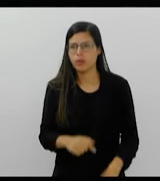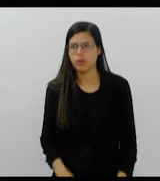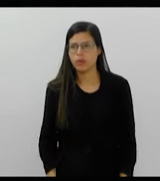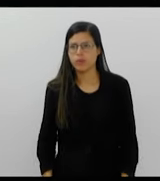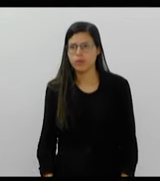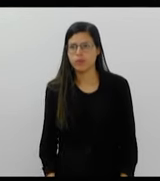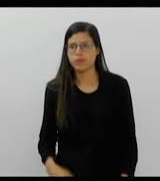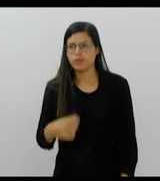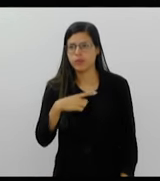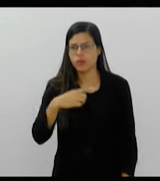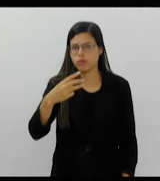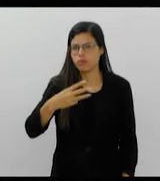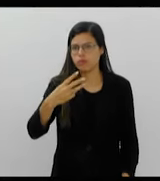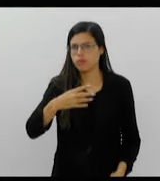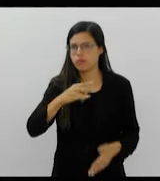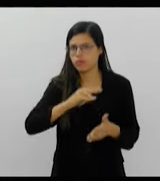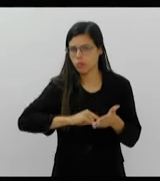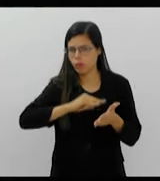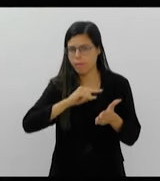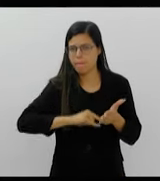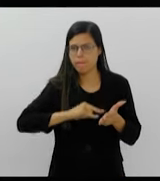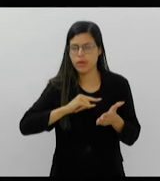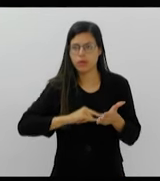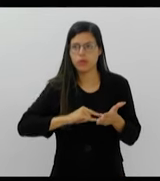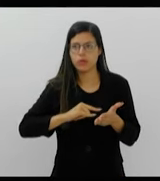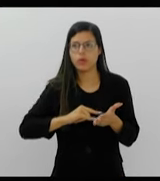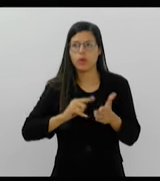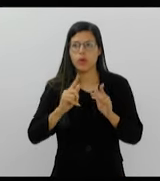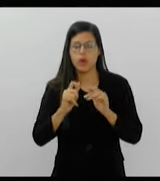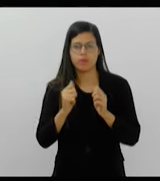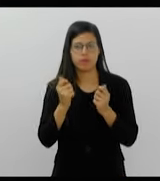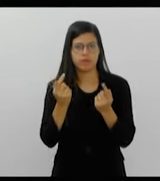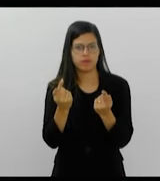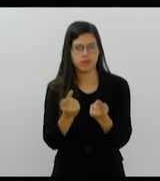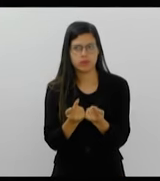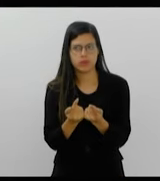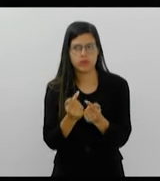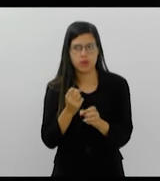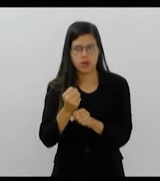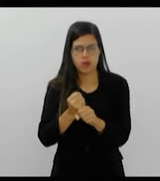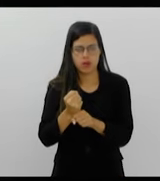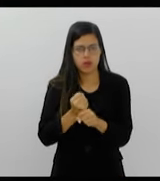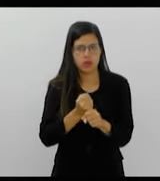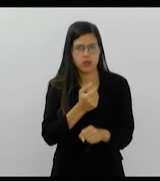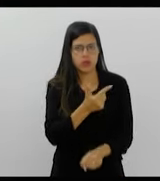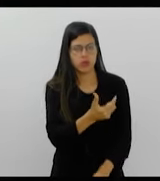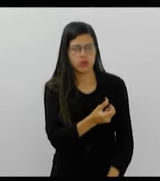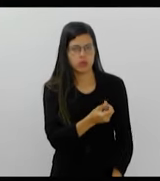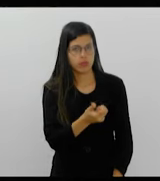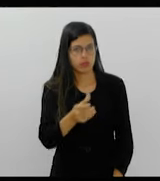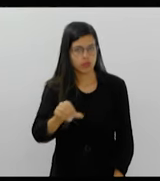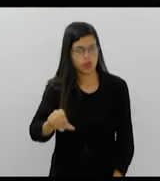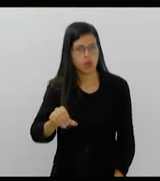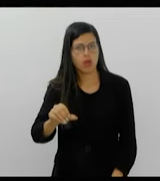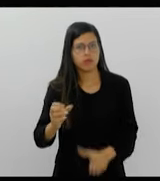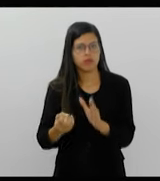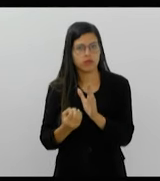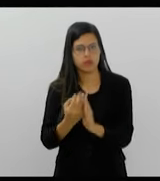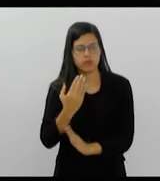2013, termo aditivo, em 2013, a Assembleia Legislativa, em 2019, instaurou uma